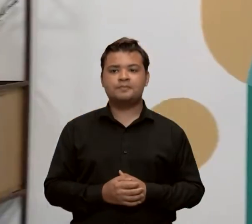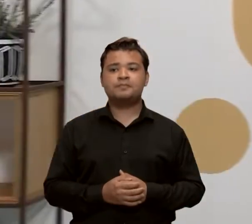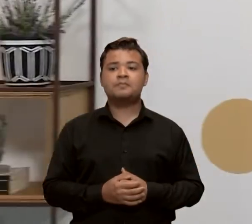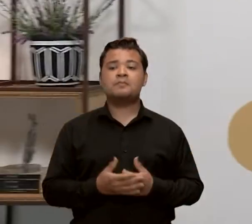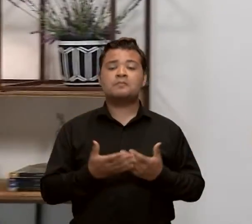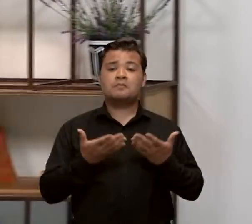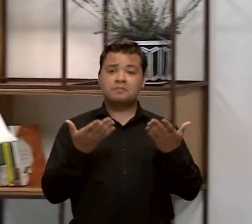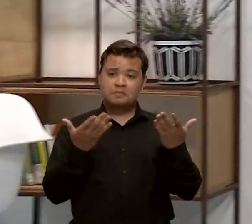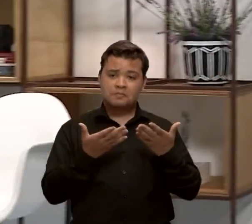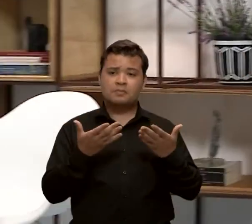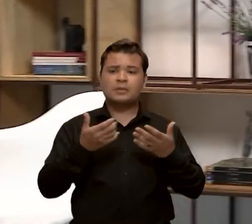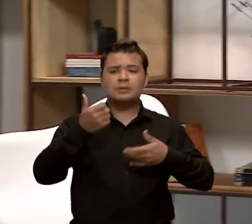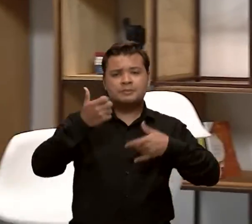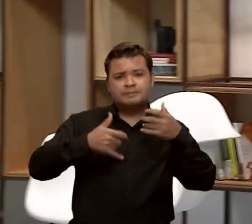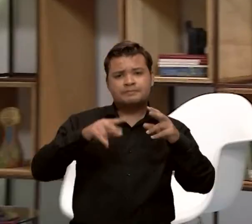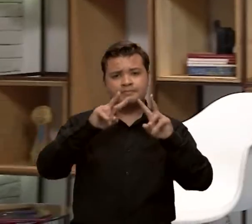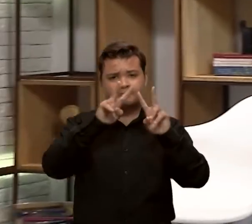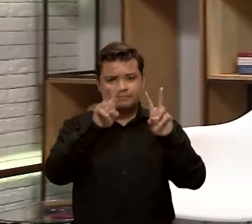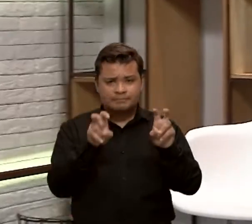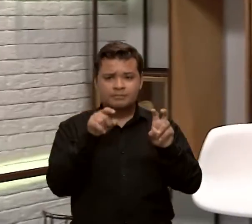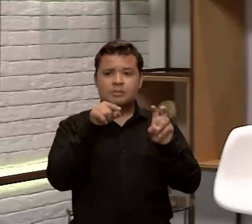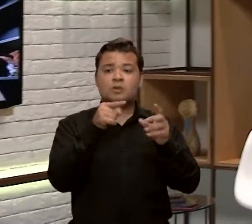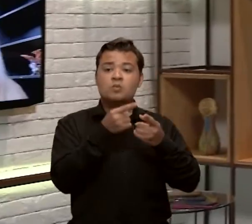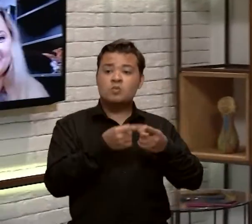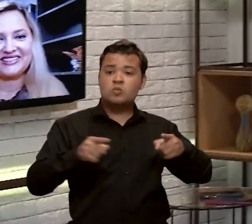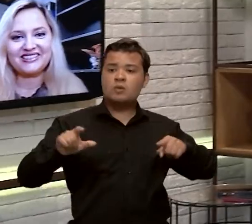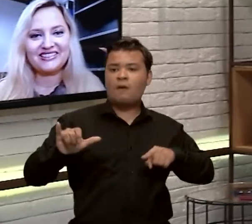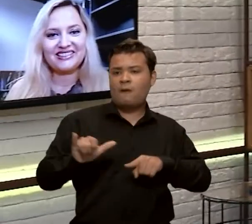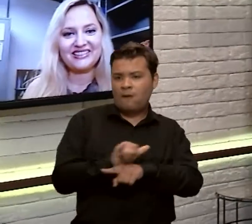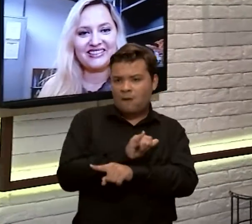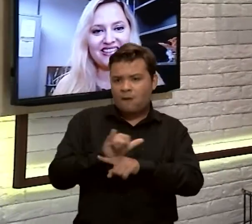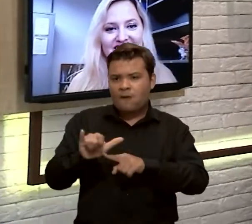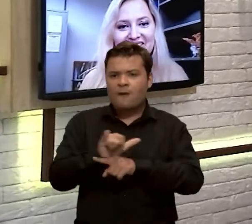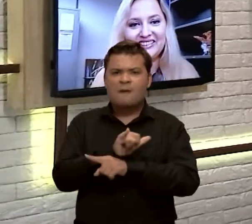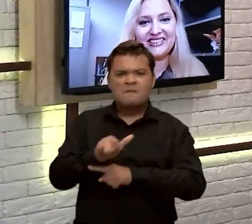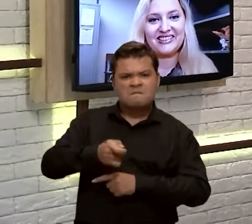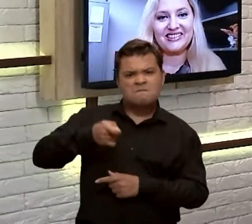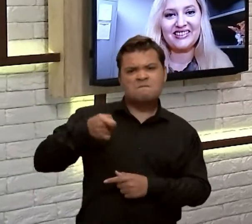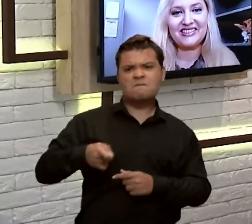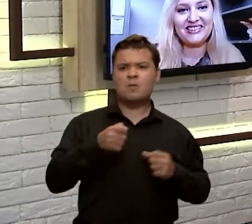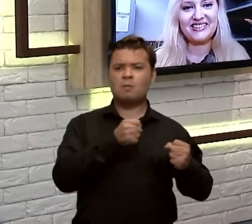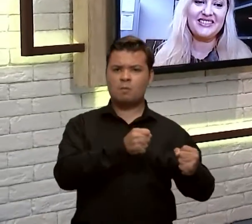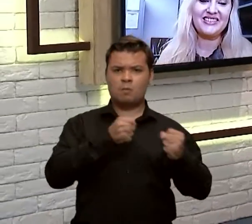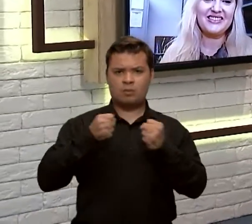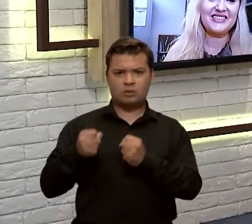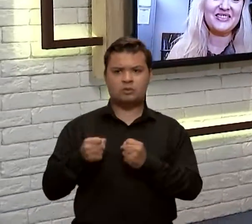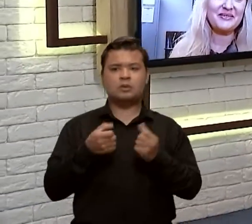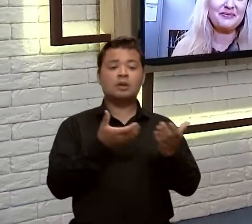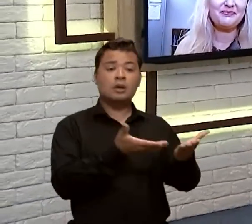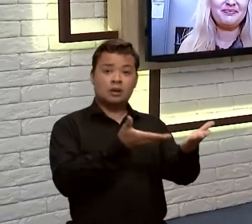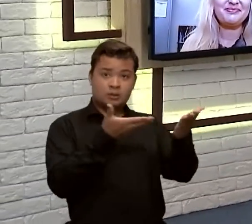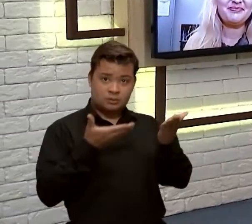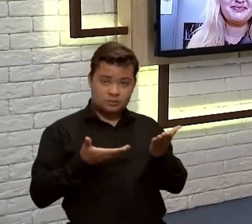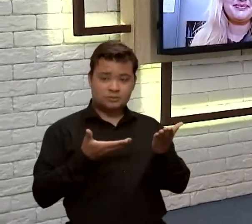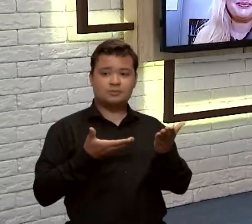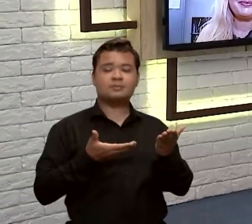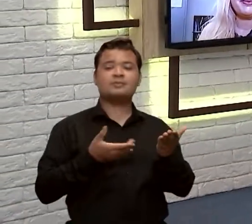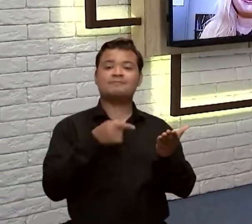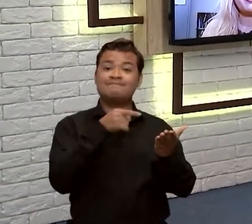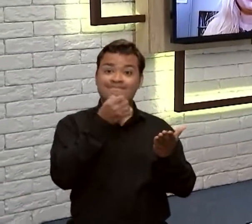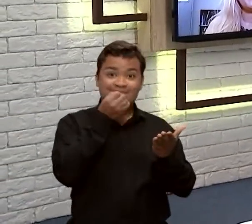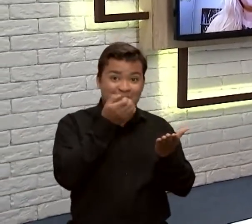com a gente sobre a música como estratégia de reprodução do poder, nós recebemos aqui os nossos convidados, sejam